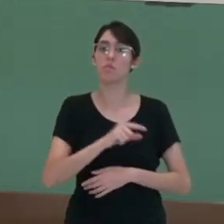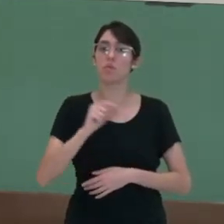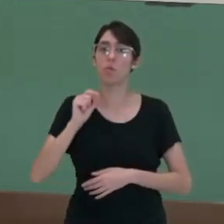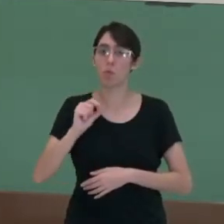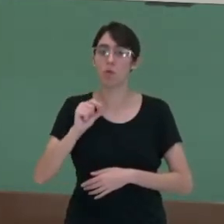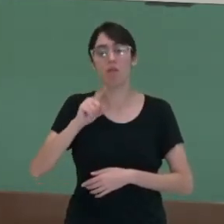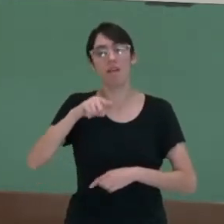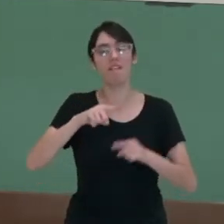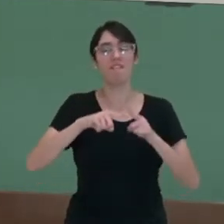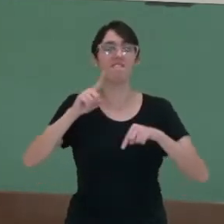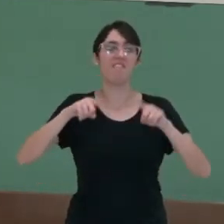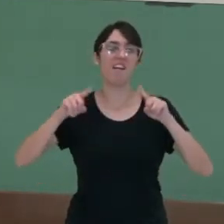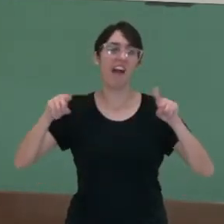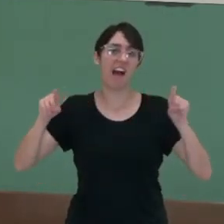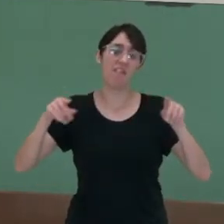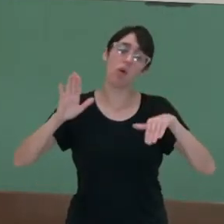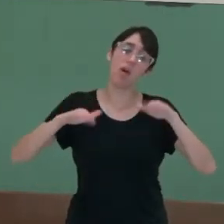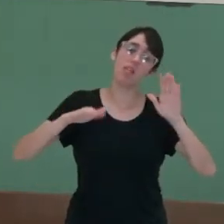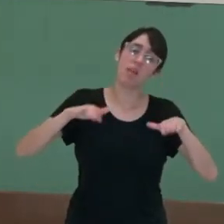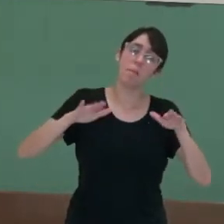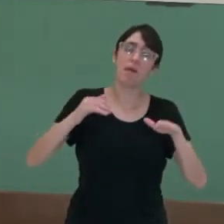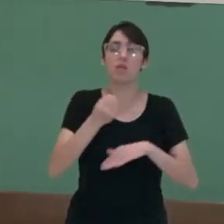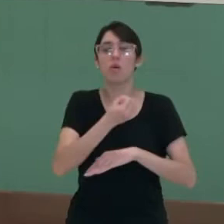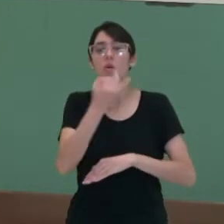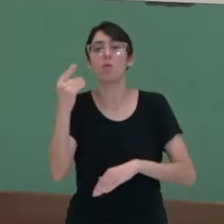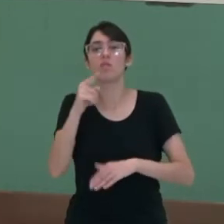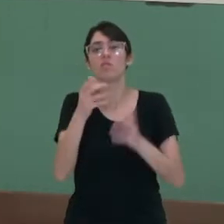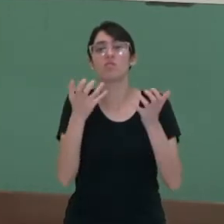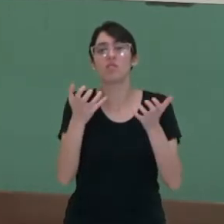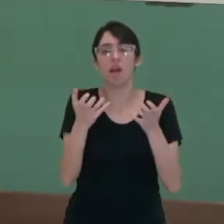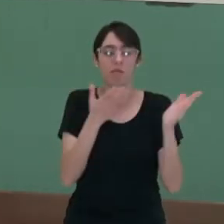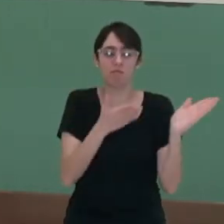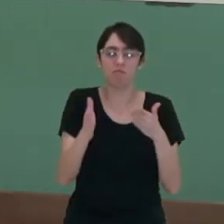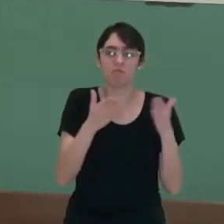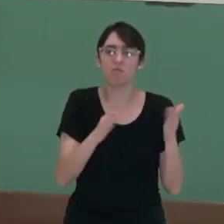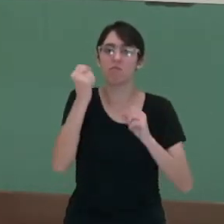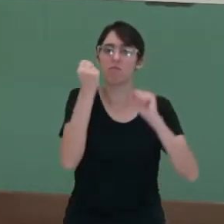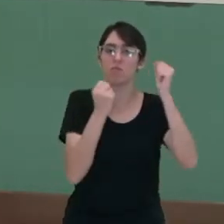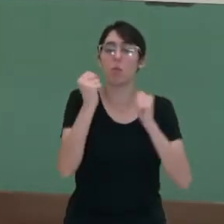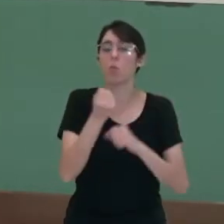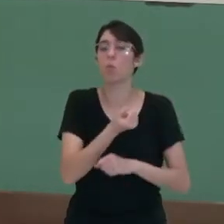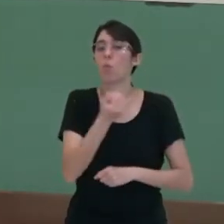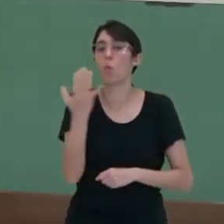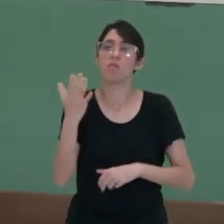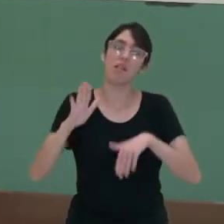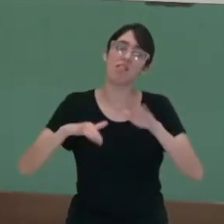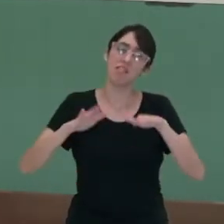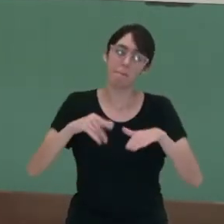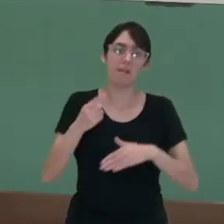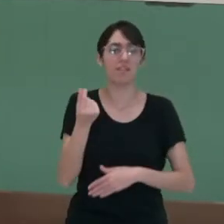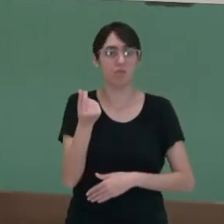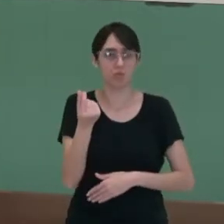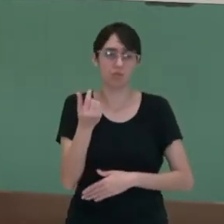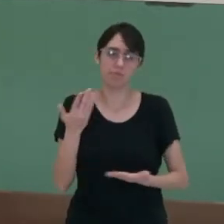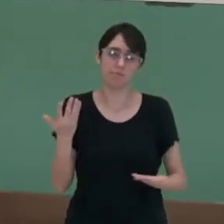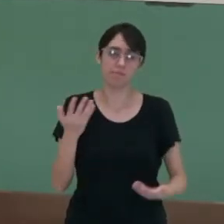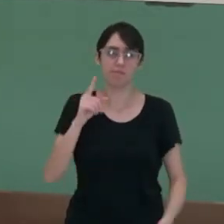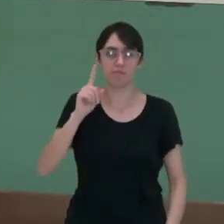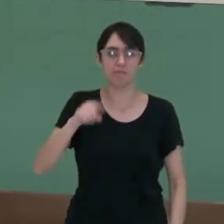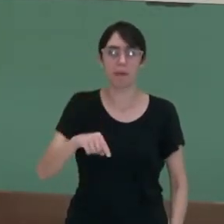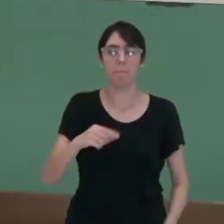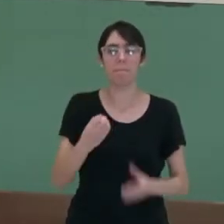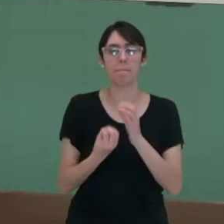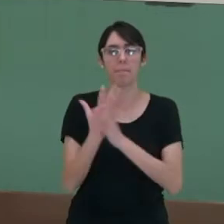ser variável. Vai depender de quantas unidades eu estiver fabricando. Então, são o que a gente chama da